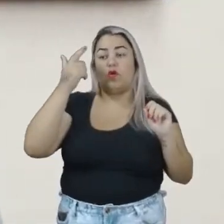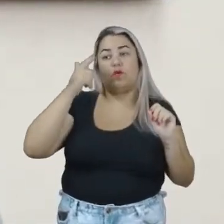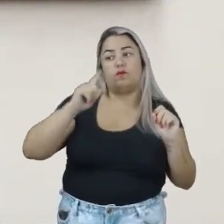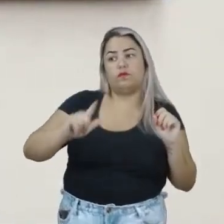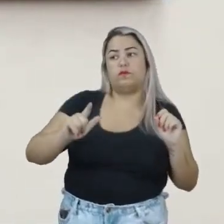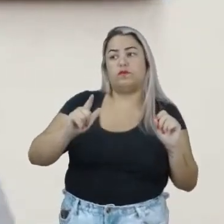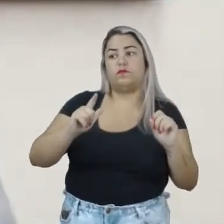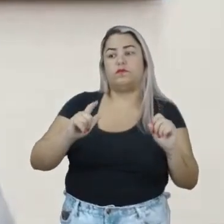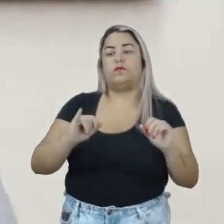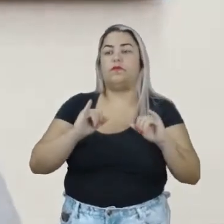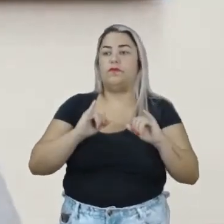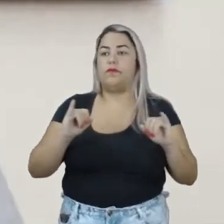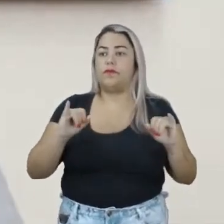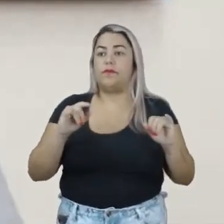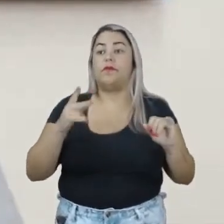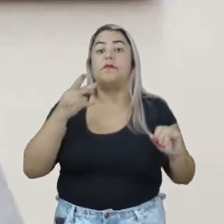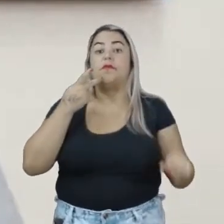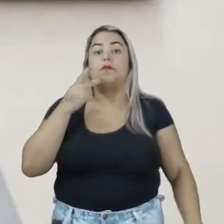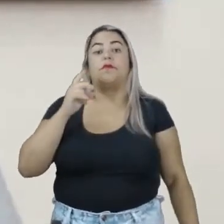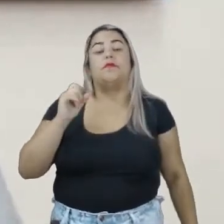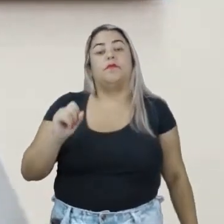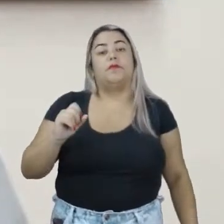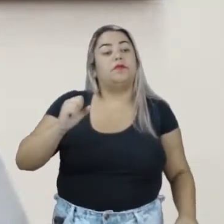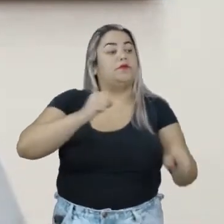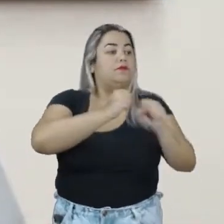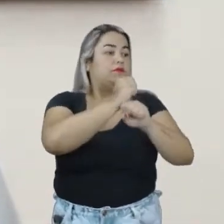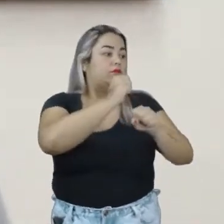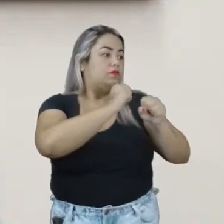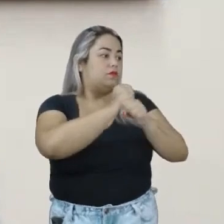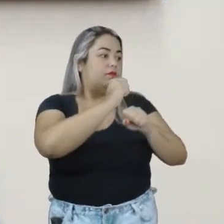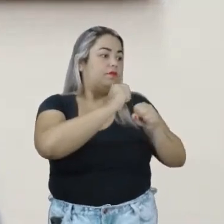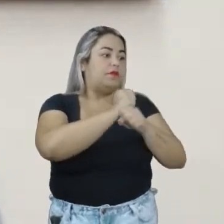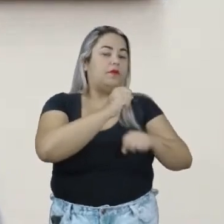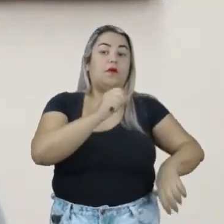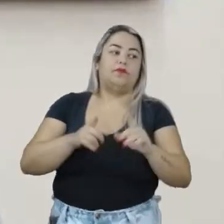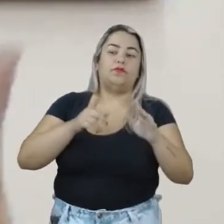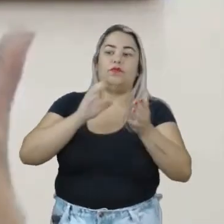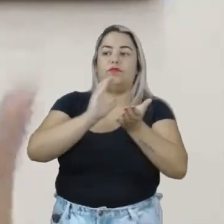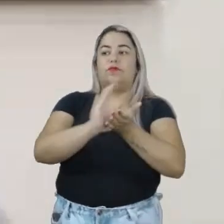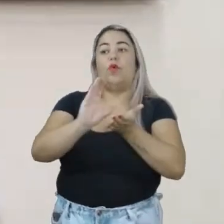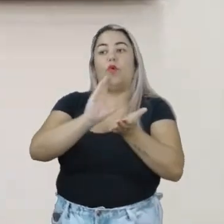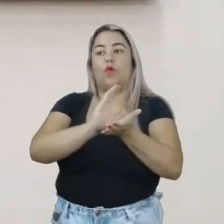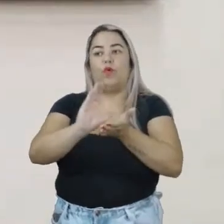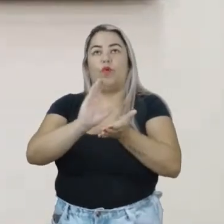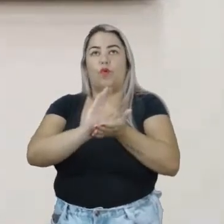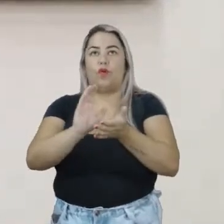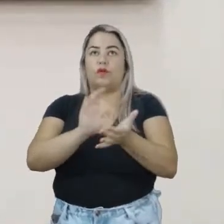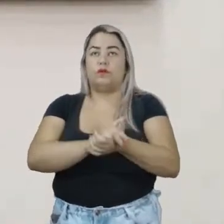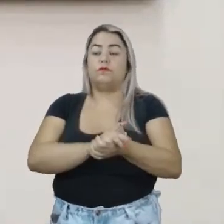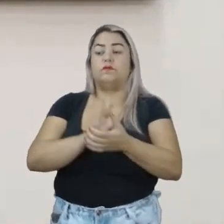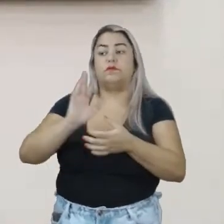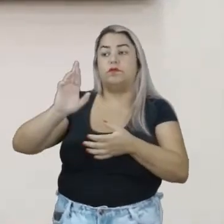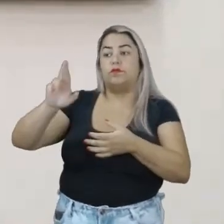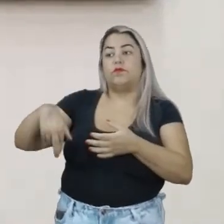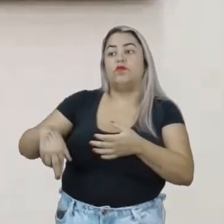agentes financeiros para fazer as obras que a população necessita. Então, por essa razão